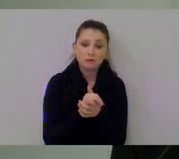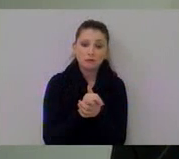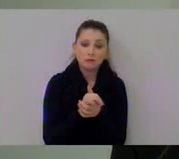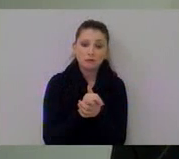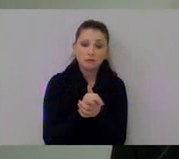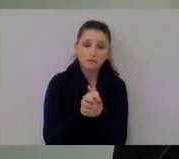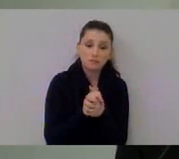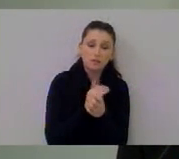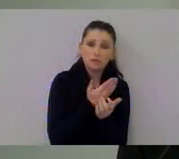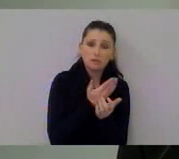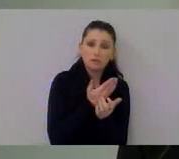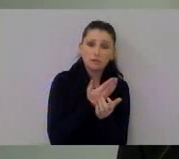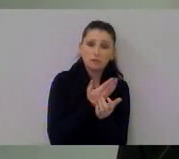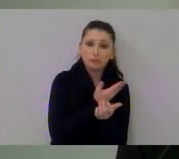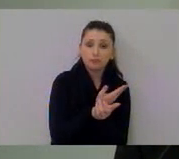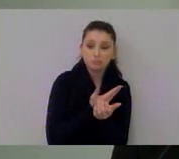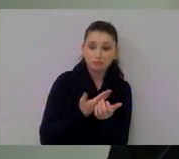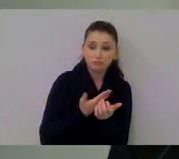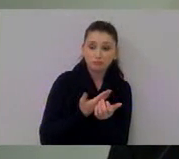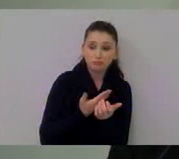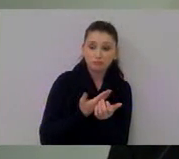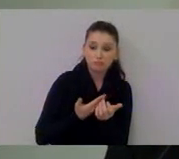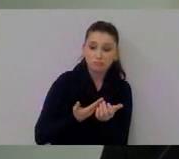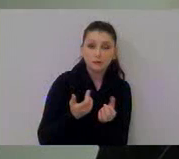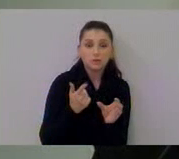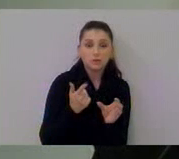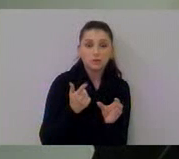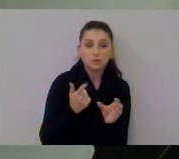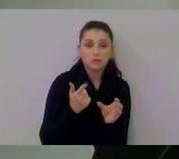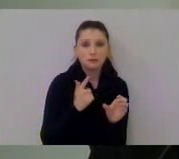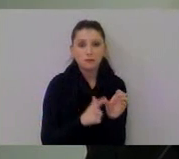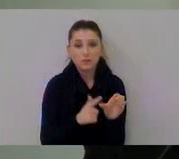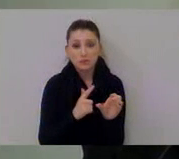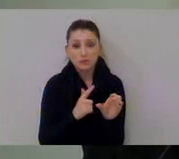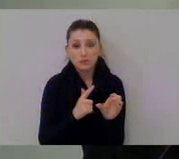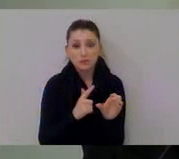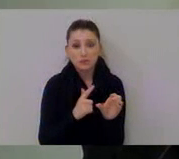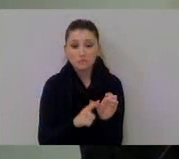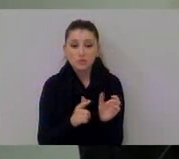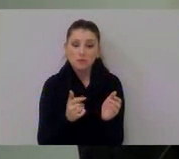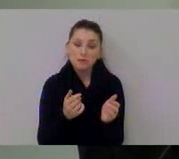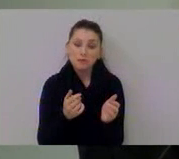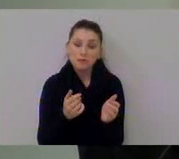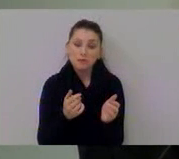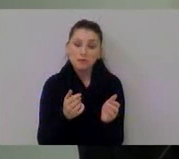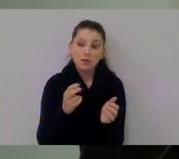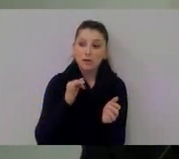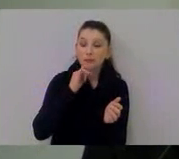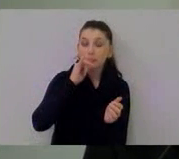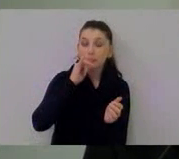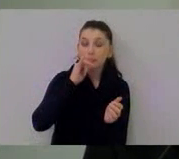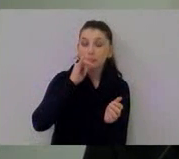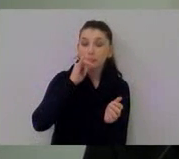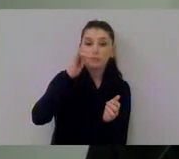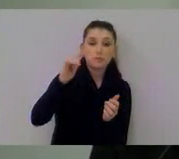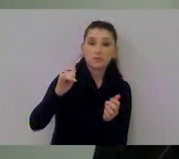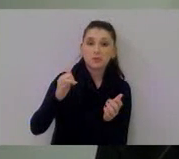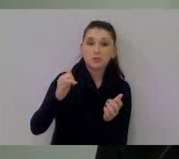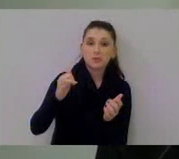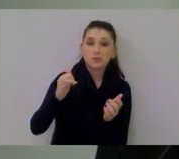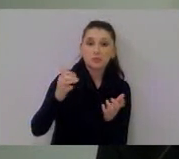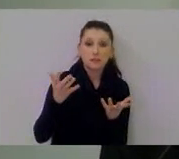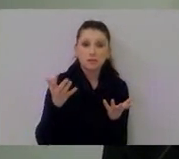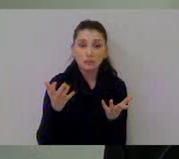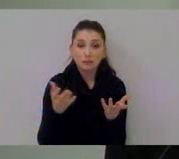governo municipal para que dê informações mais concretas, né? Para que a